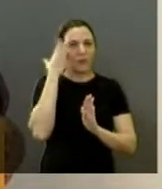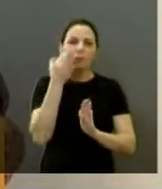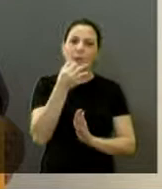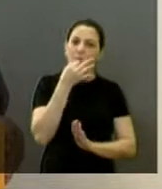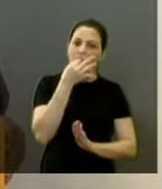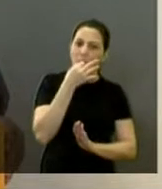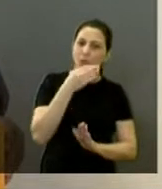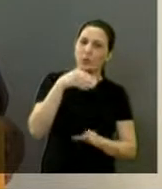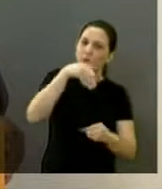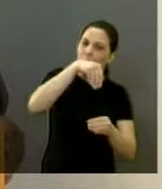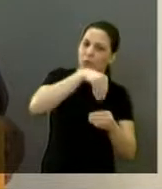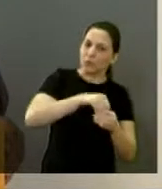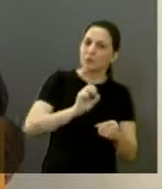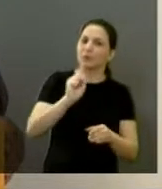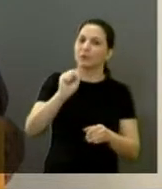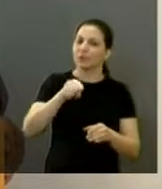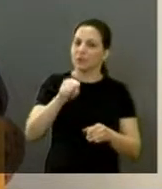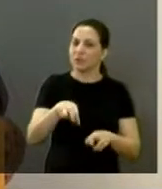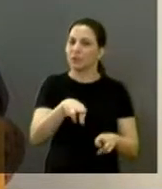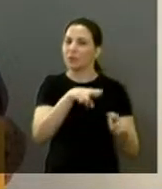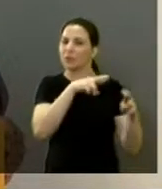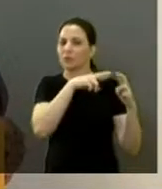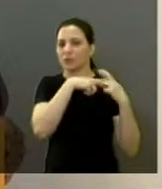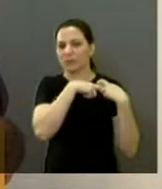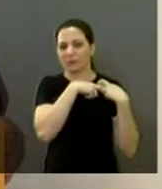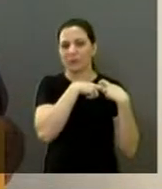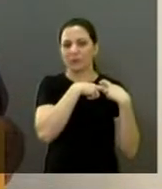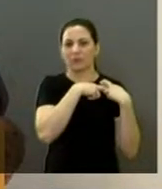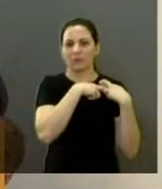e voltamos sim com responsabilidade